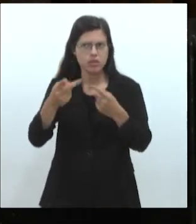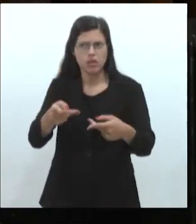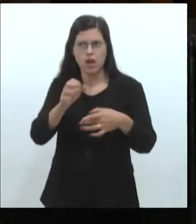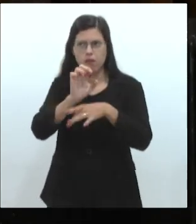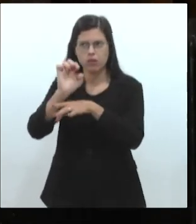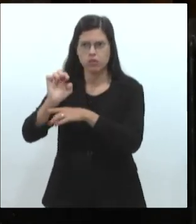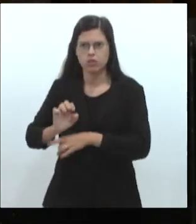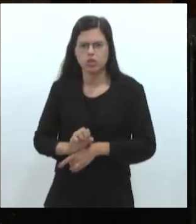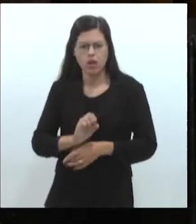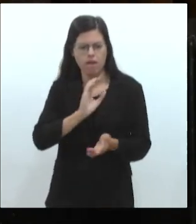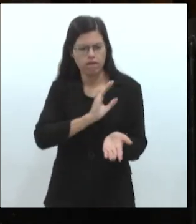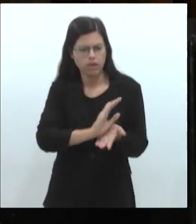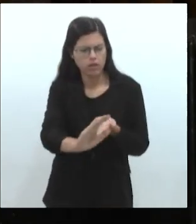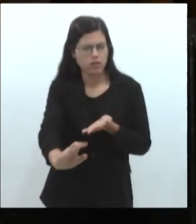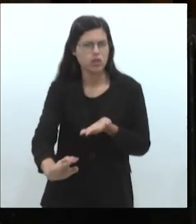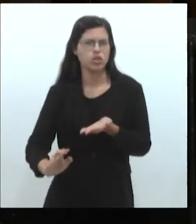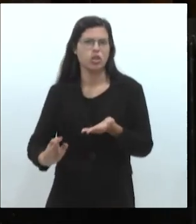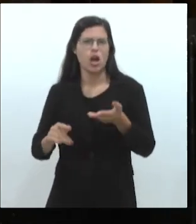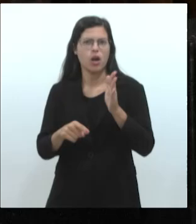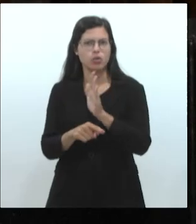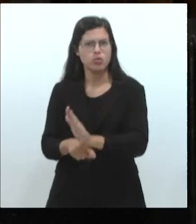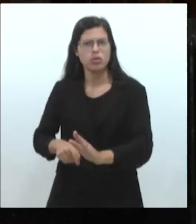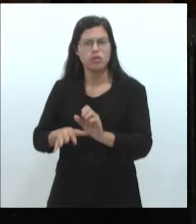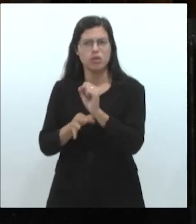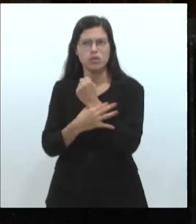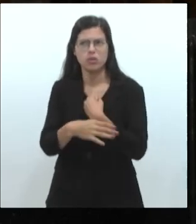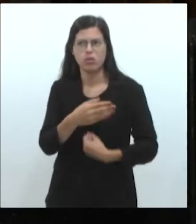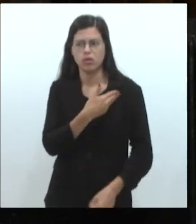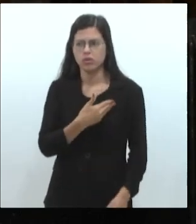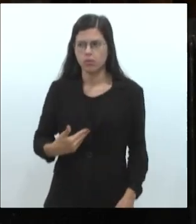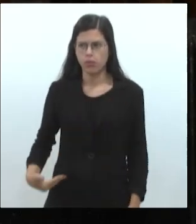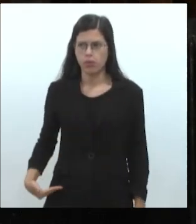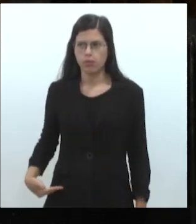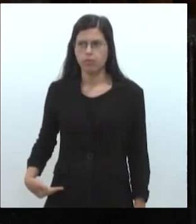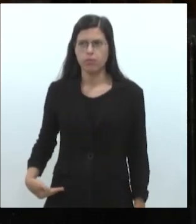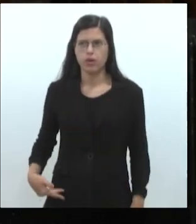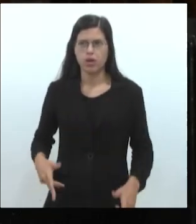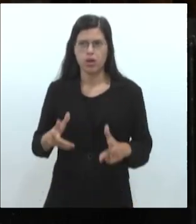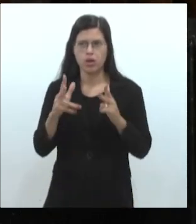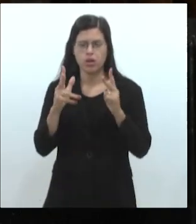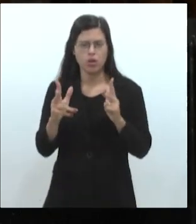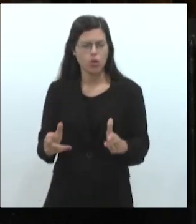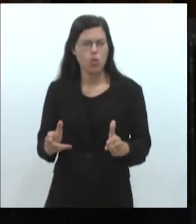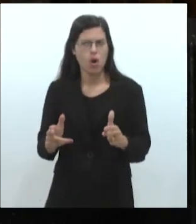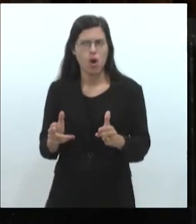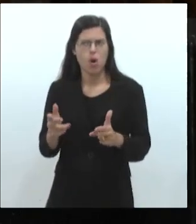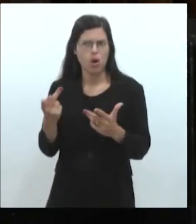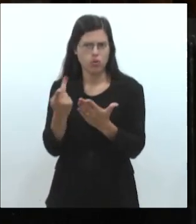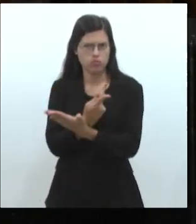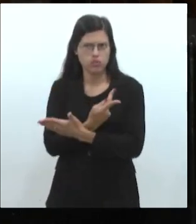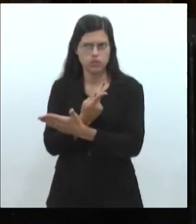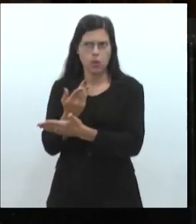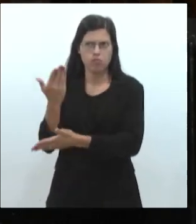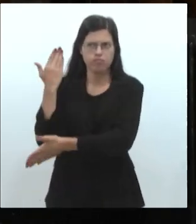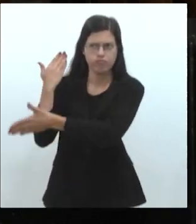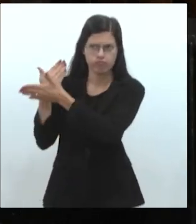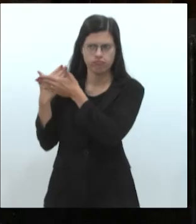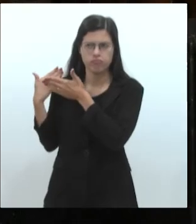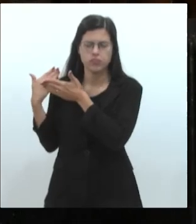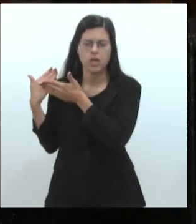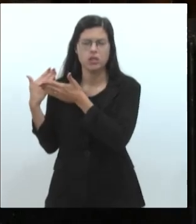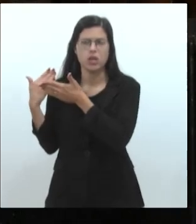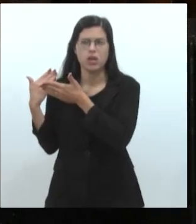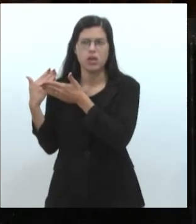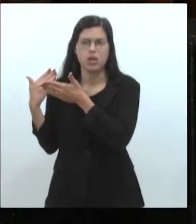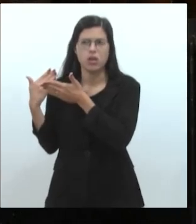fazê-los investir, de ajudar na segurança pública, como foi na época da invasão